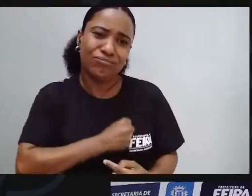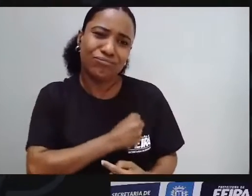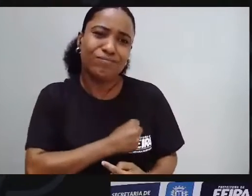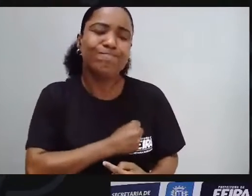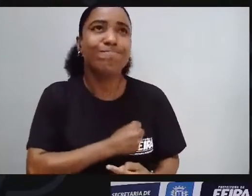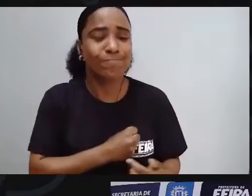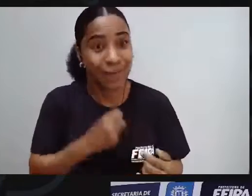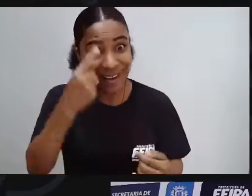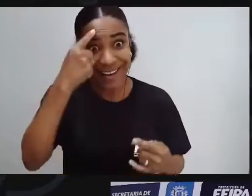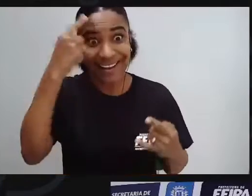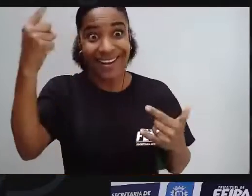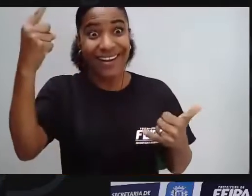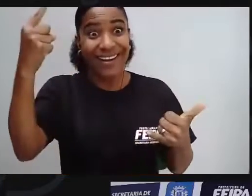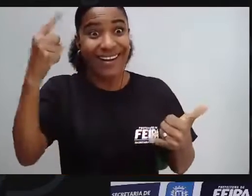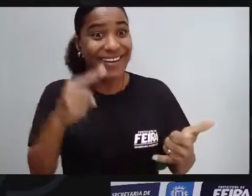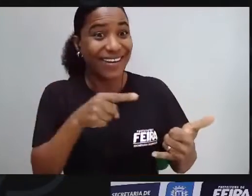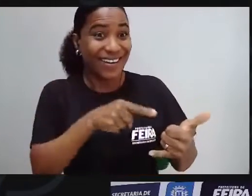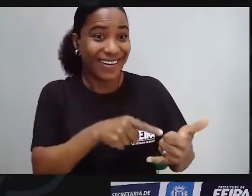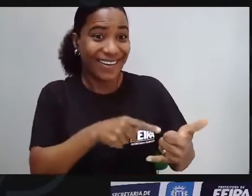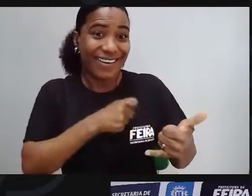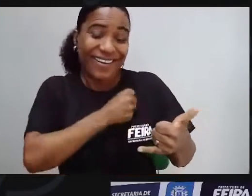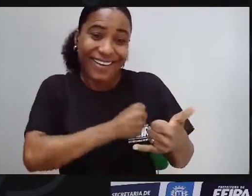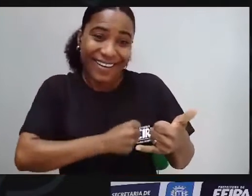a decisão